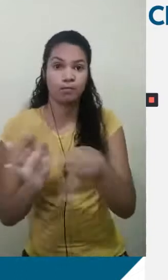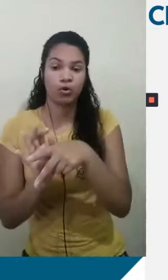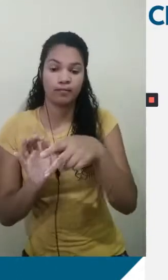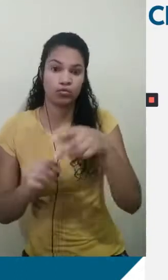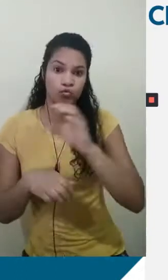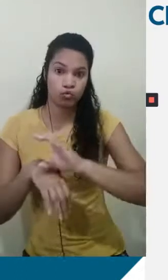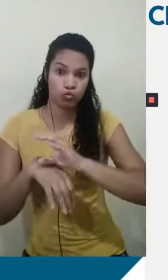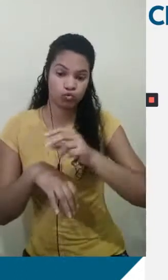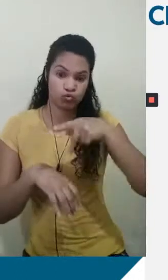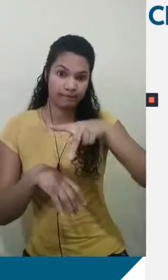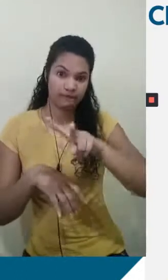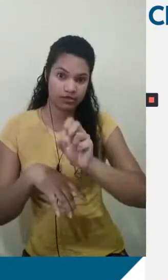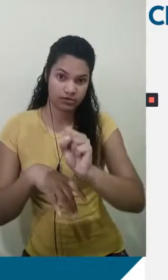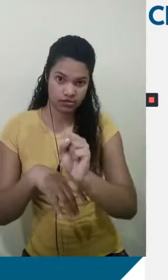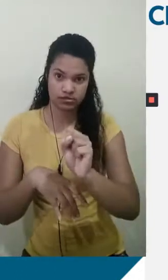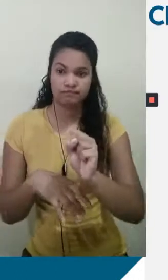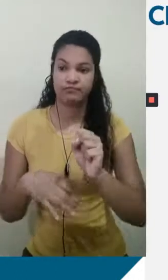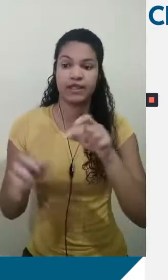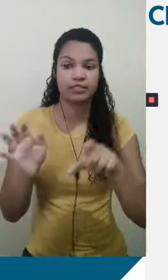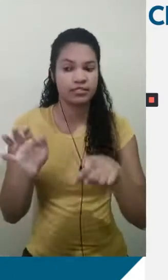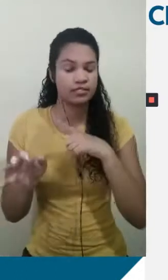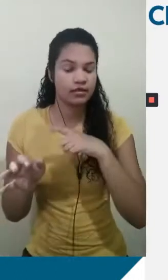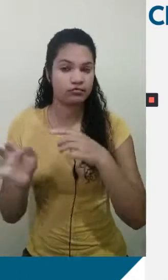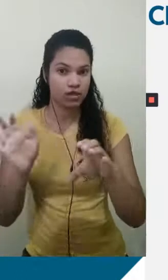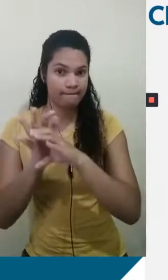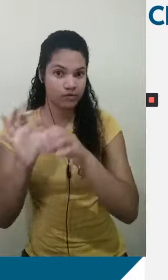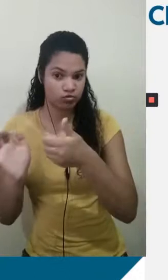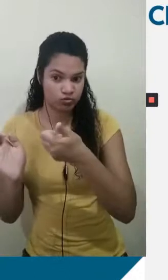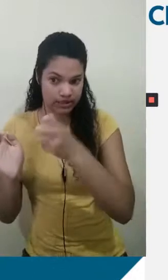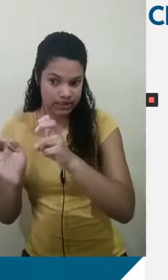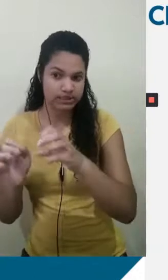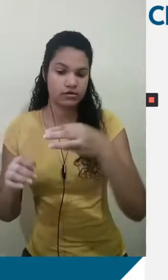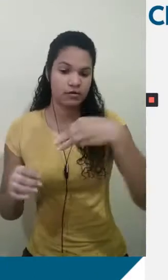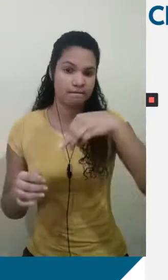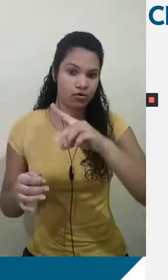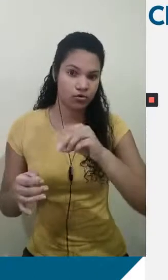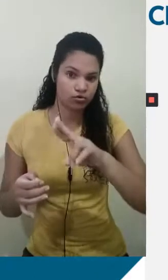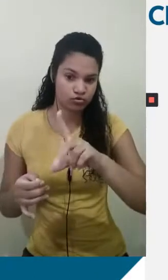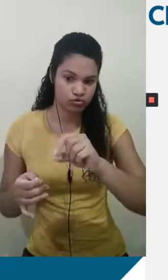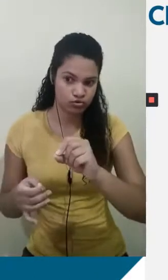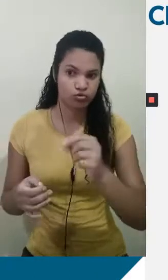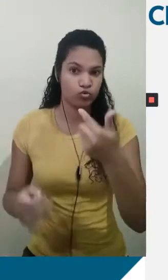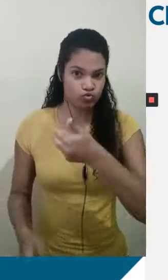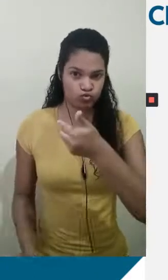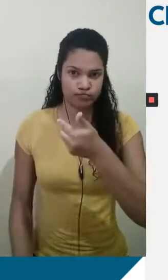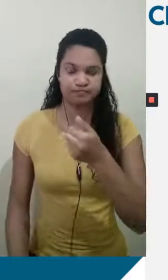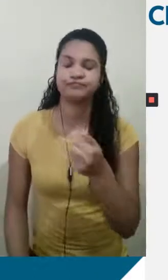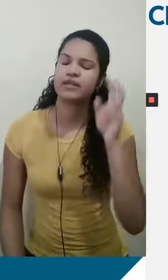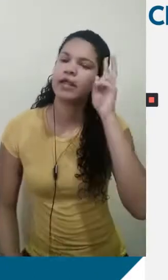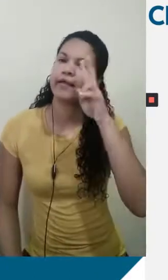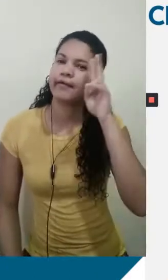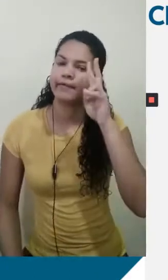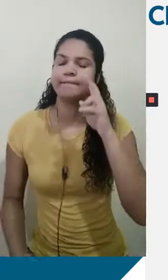É importante a gente relembrar que a estrutura de uma célula eucariótica, vamos pensar